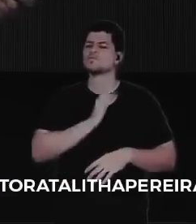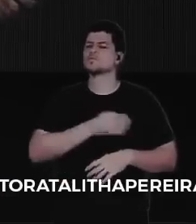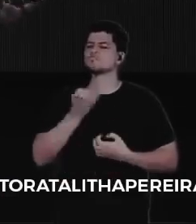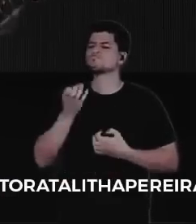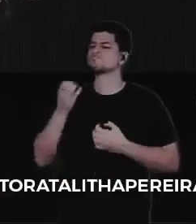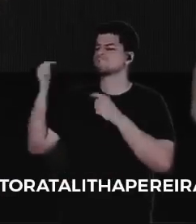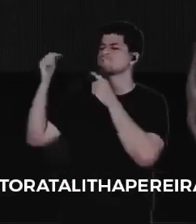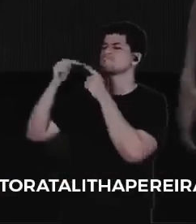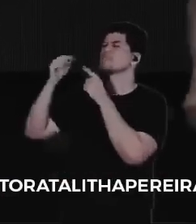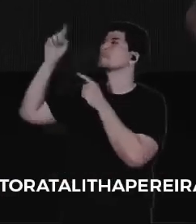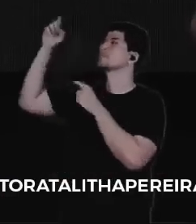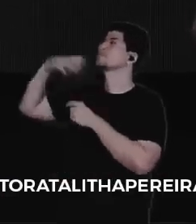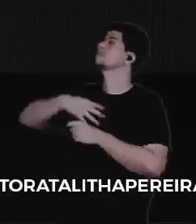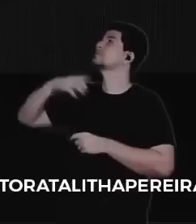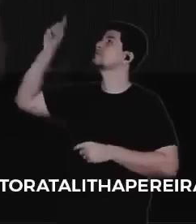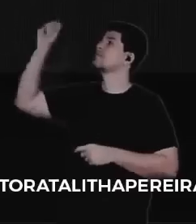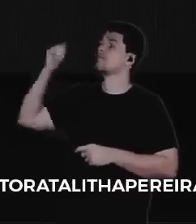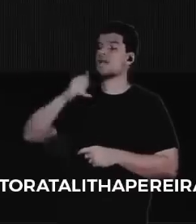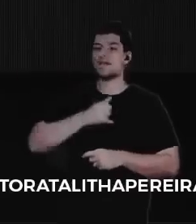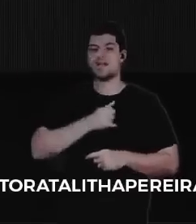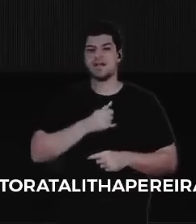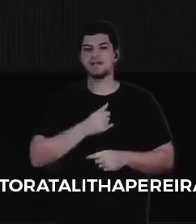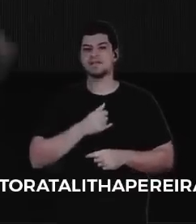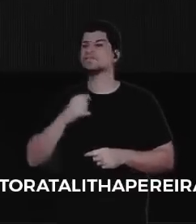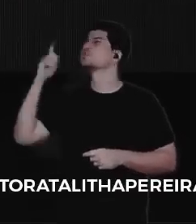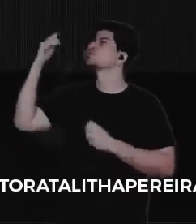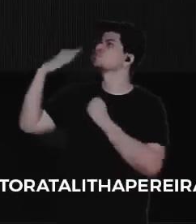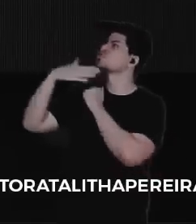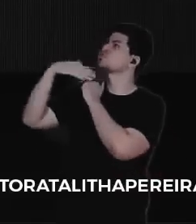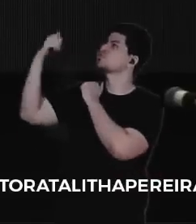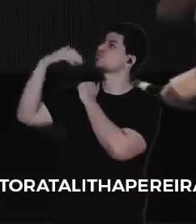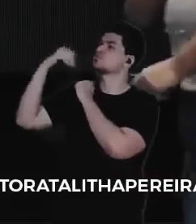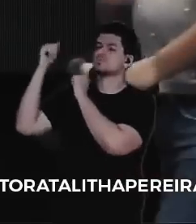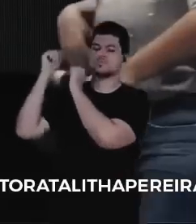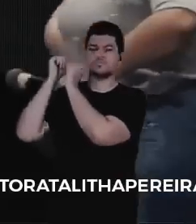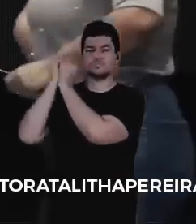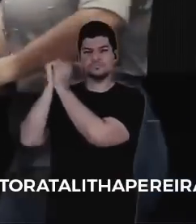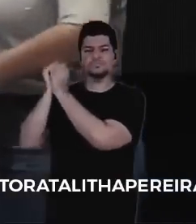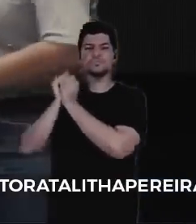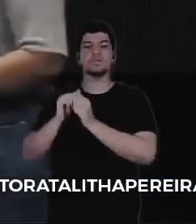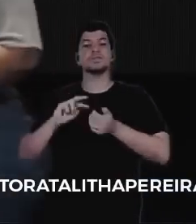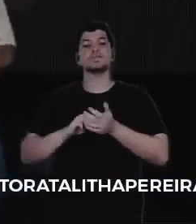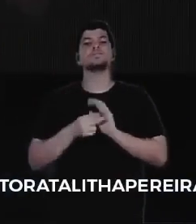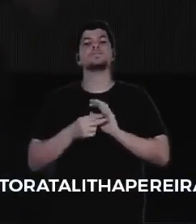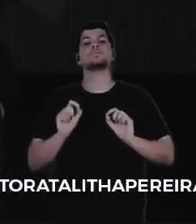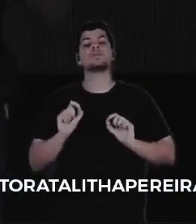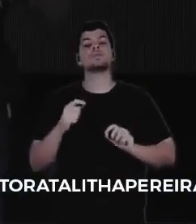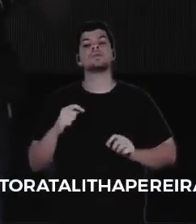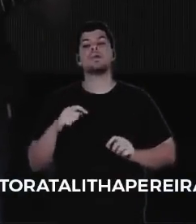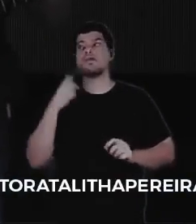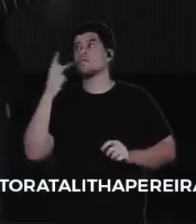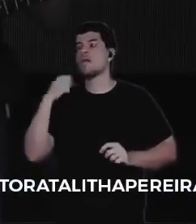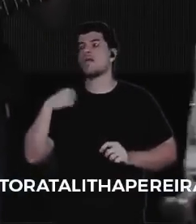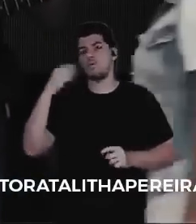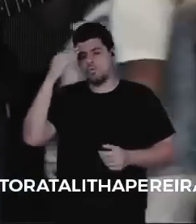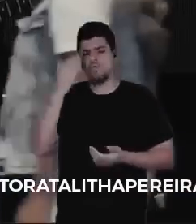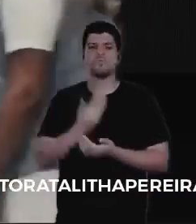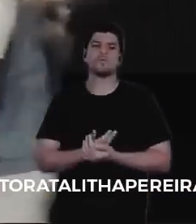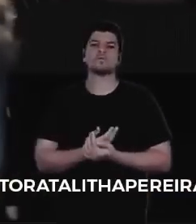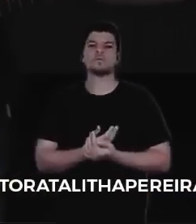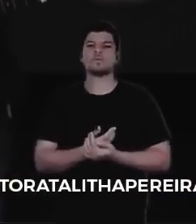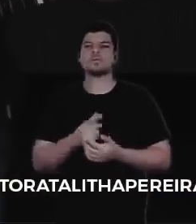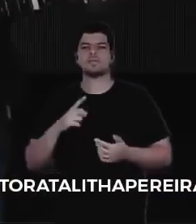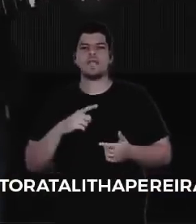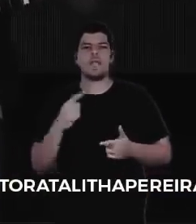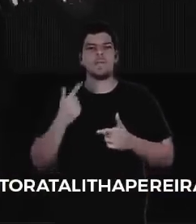Chama para perto. Ei, isso é você dizer assim: eu vou confiar. Não importa a situação que eu esteja vivendo,